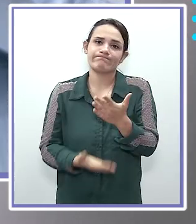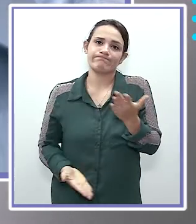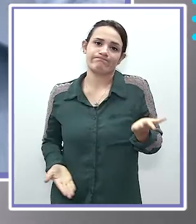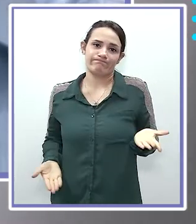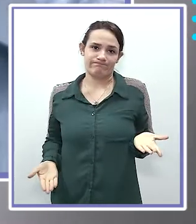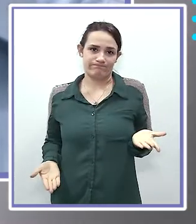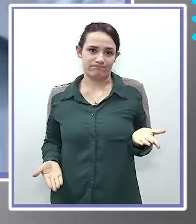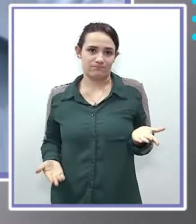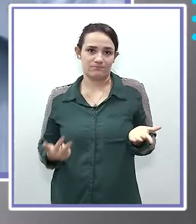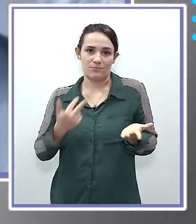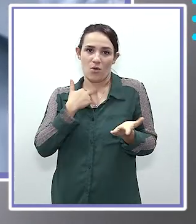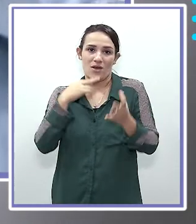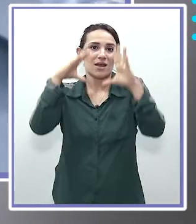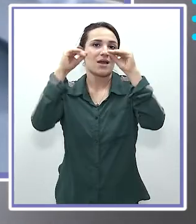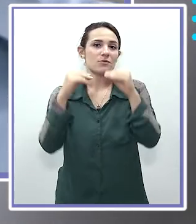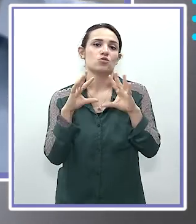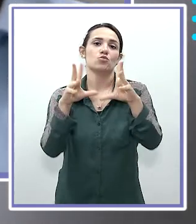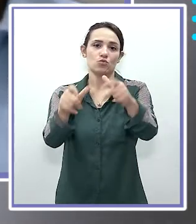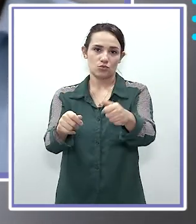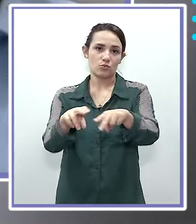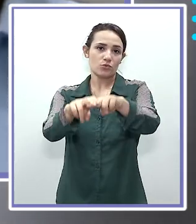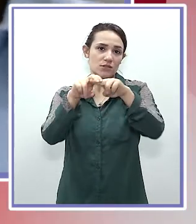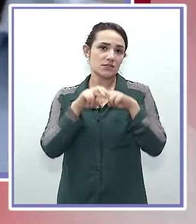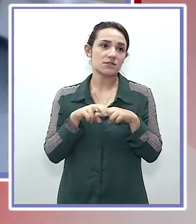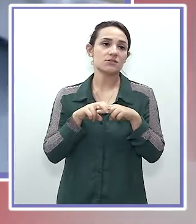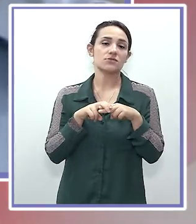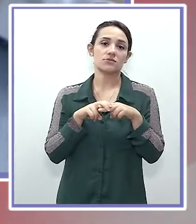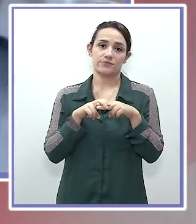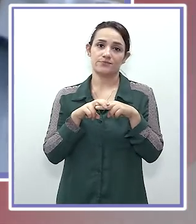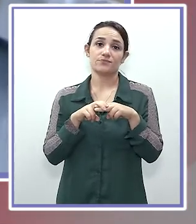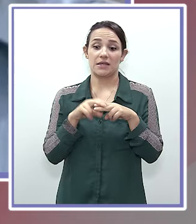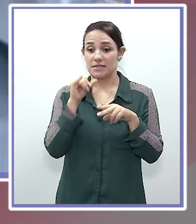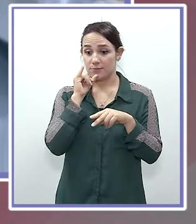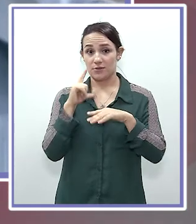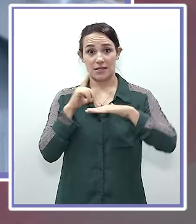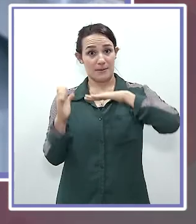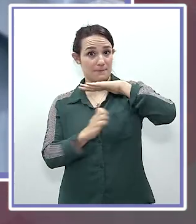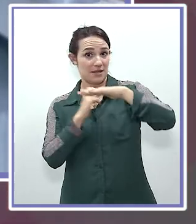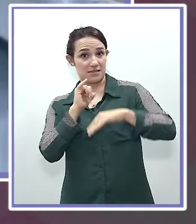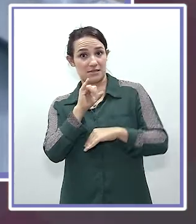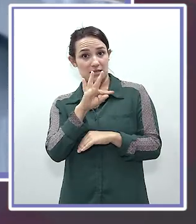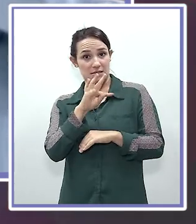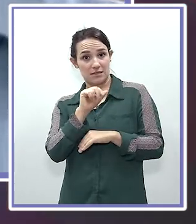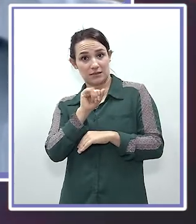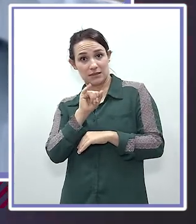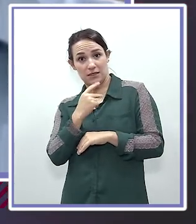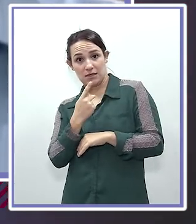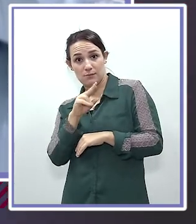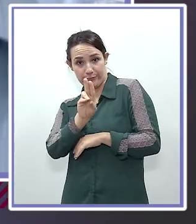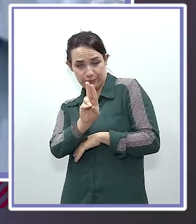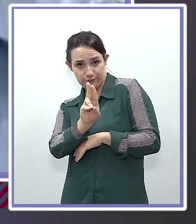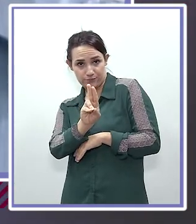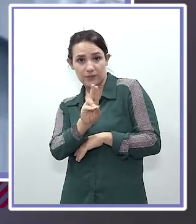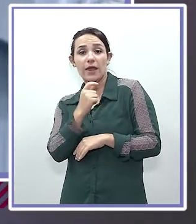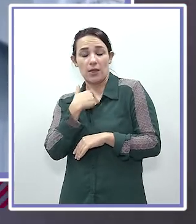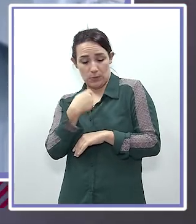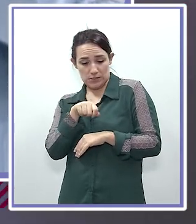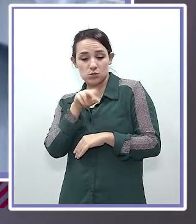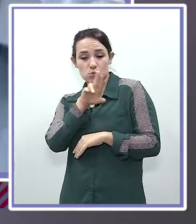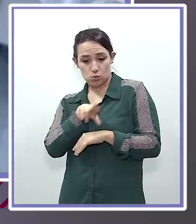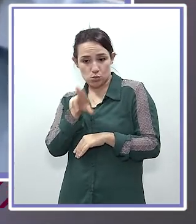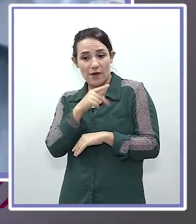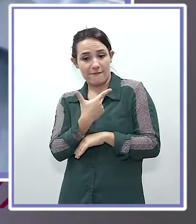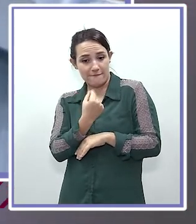funciona assim. Então, se nós que temos que consumir isso de Itaipu, se por determinado momento tivermos